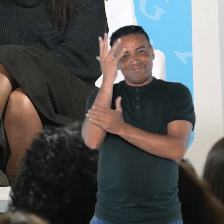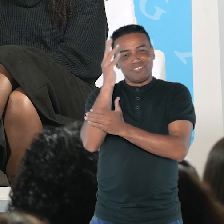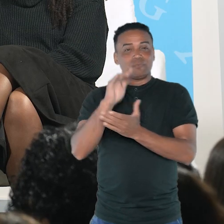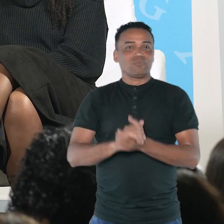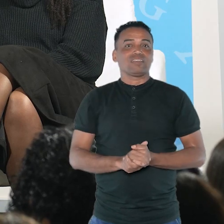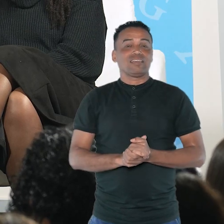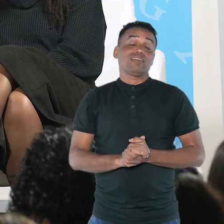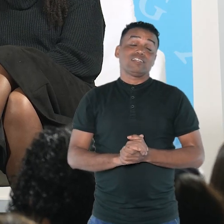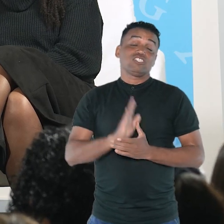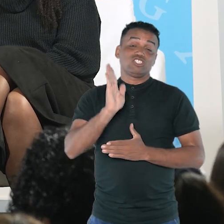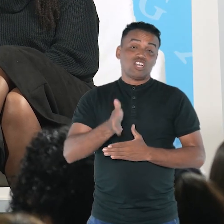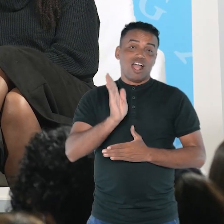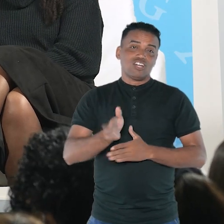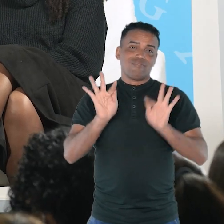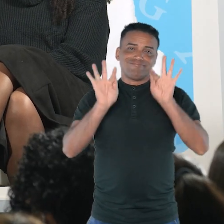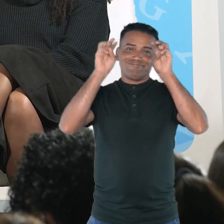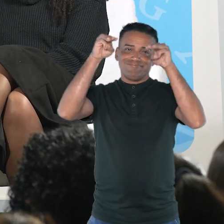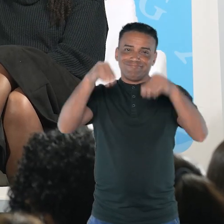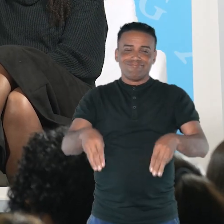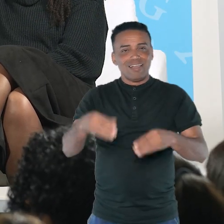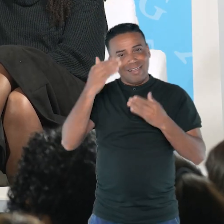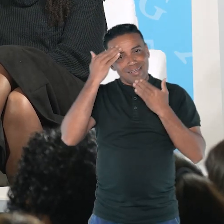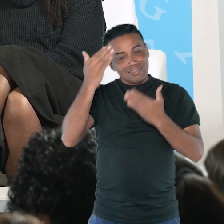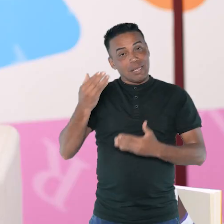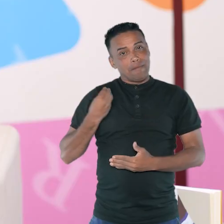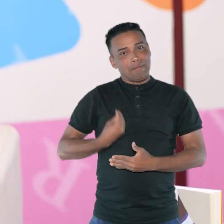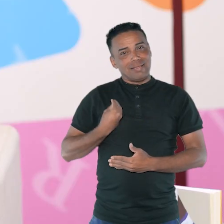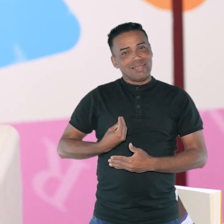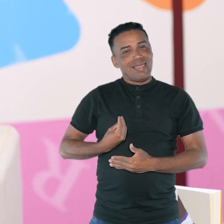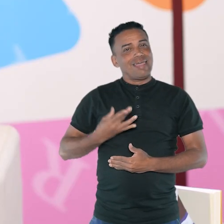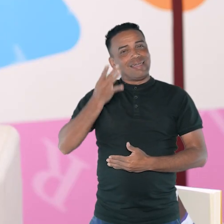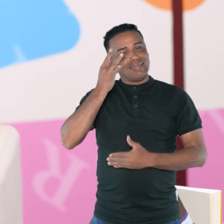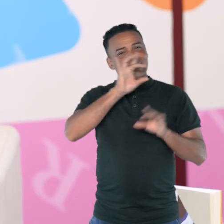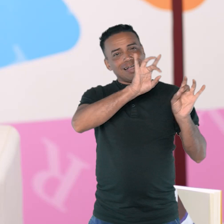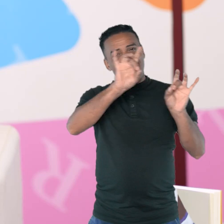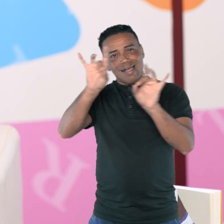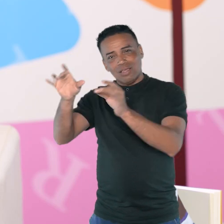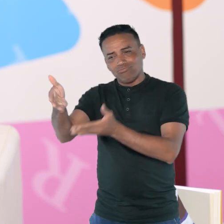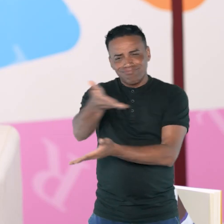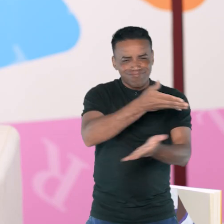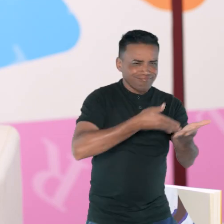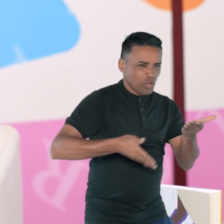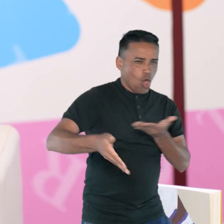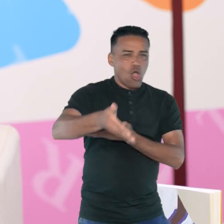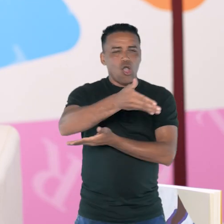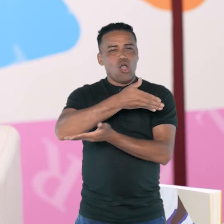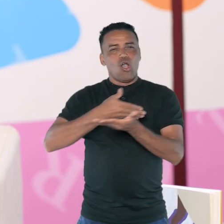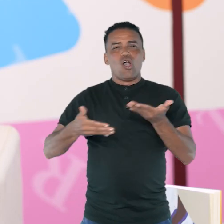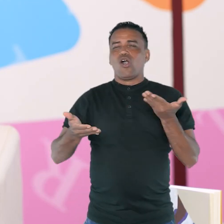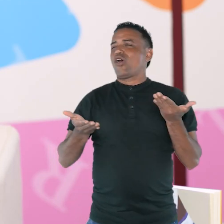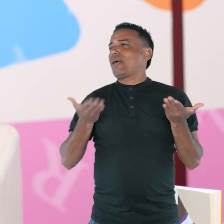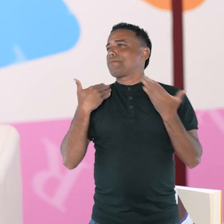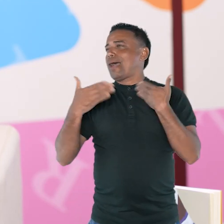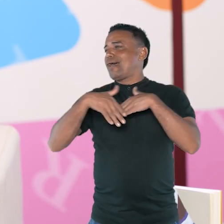Nós estamos finalizando, né? Agradecer a presença de cada um, a contribuição que cada um trouxe para essa roda, para esse